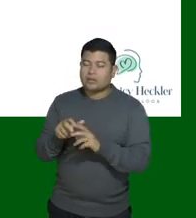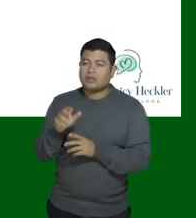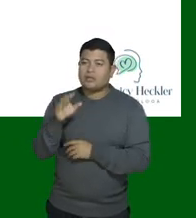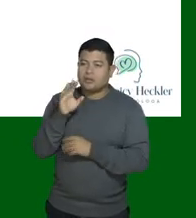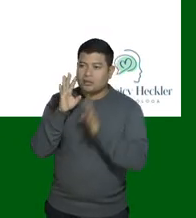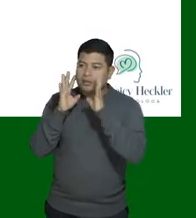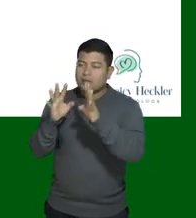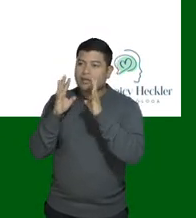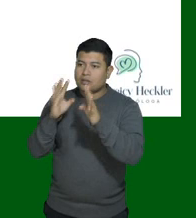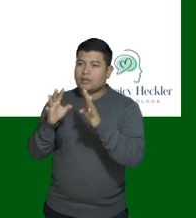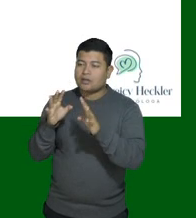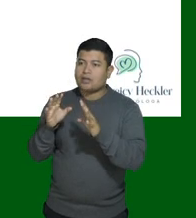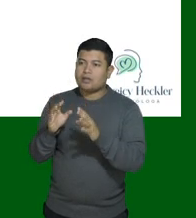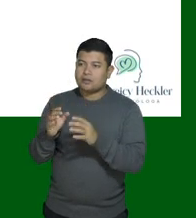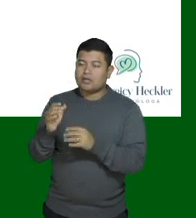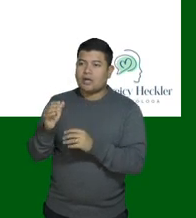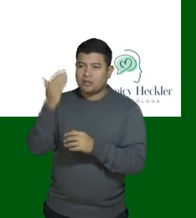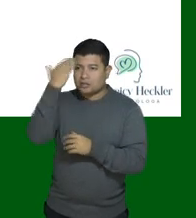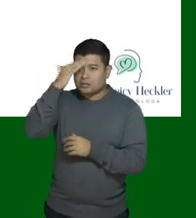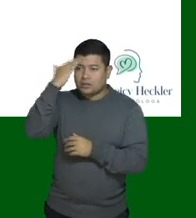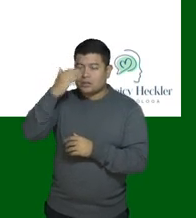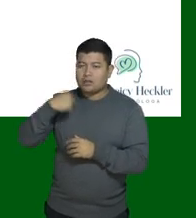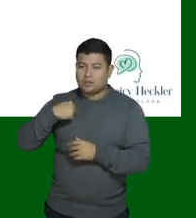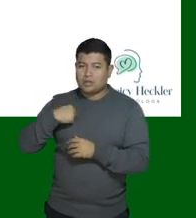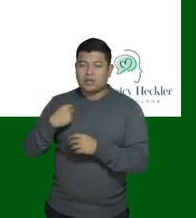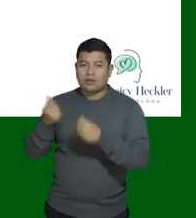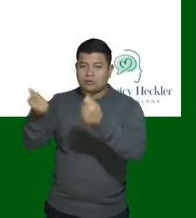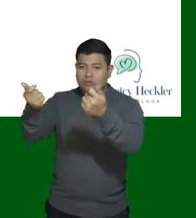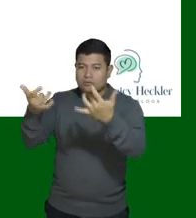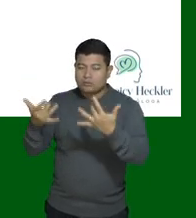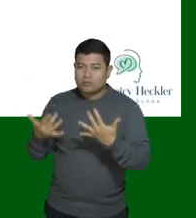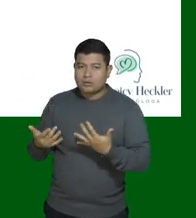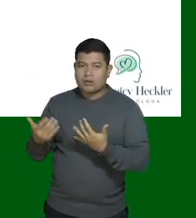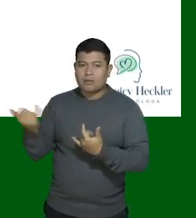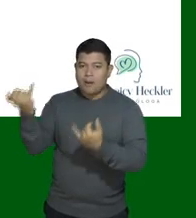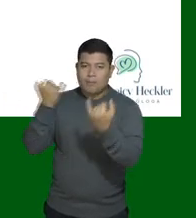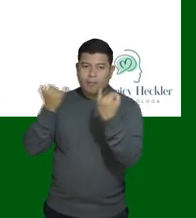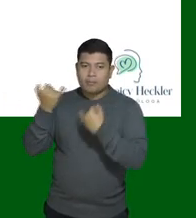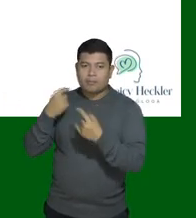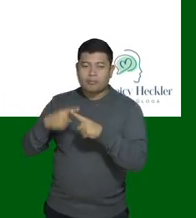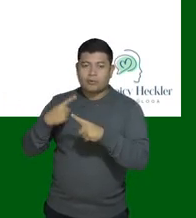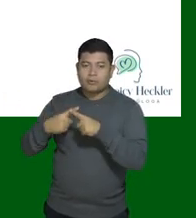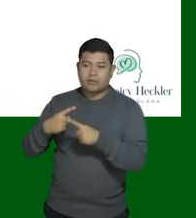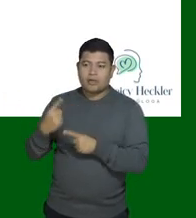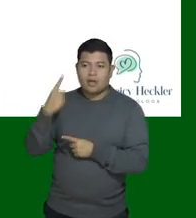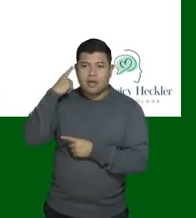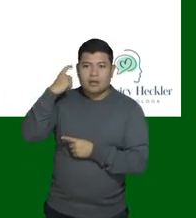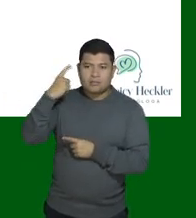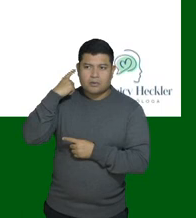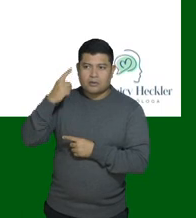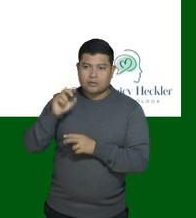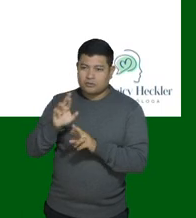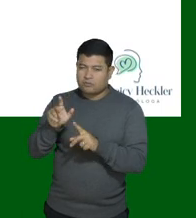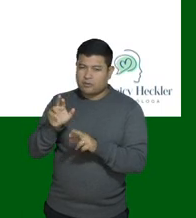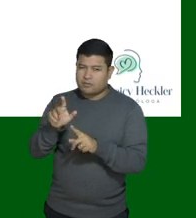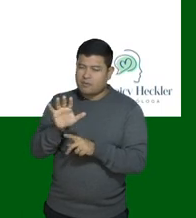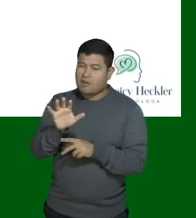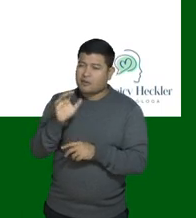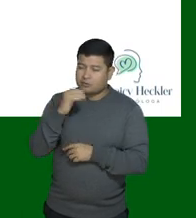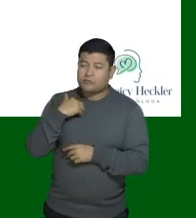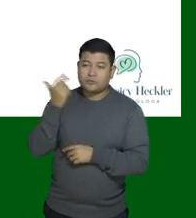e alinhavando o que eu estou falando, mesmo que não chegue com total qualidade para vocês. Deu para